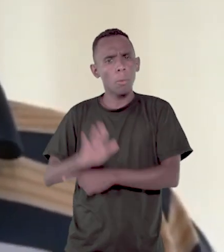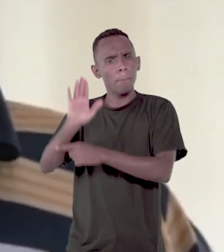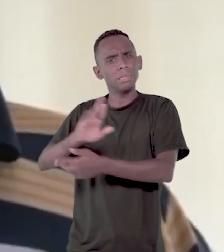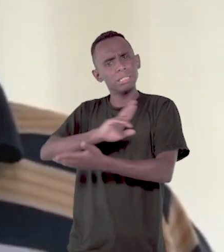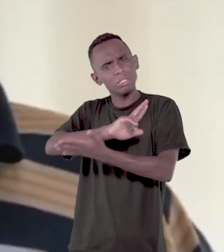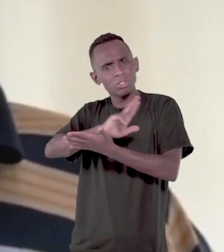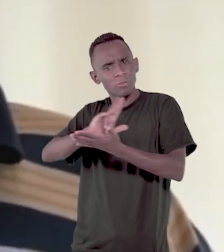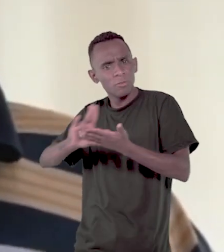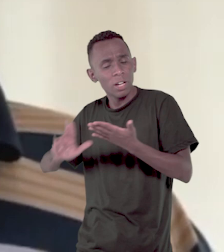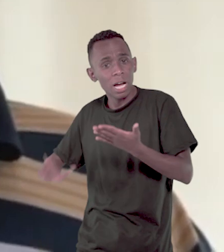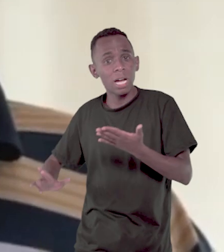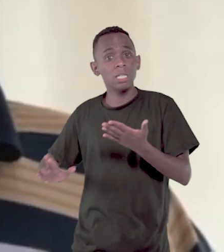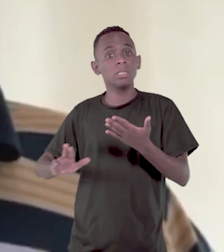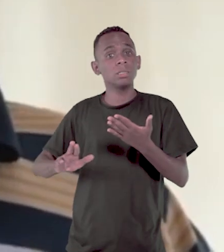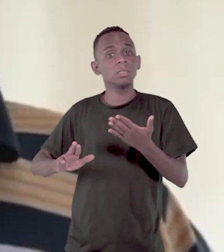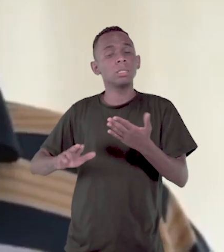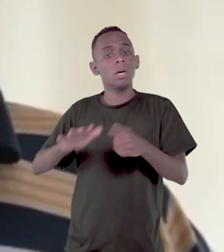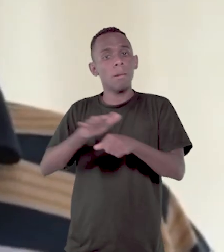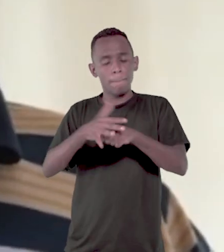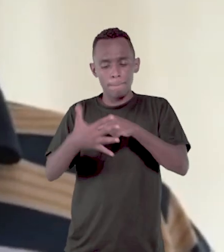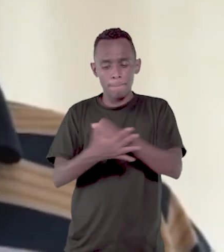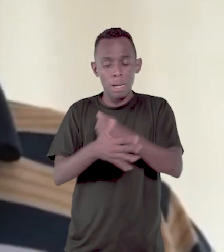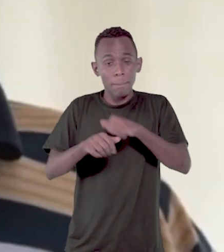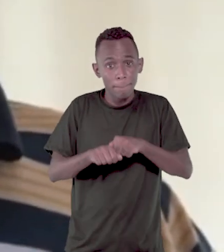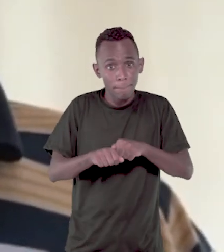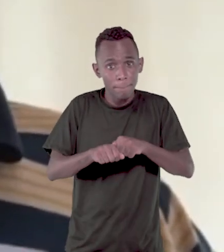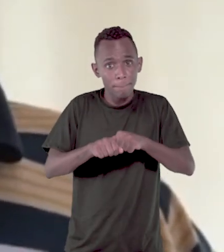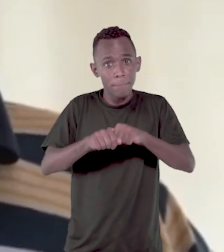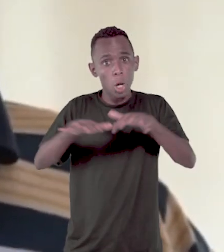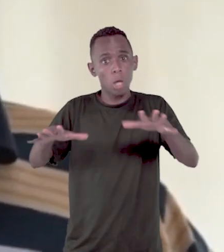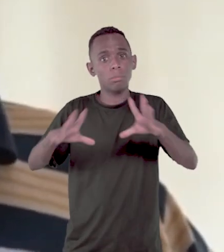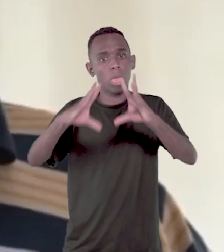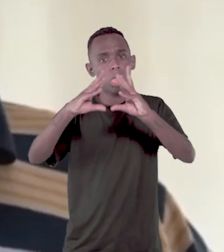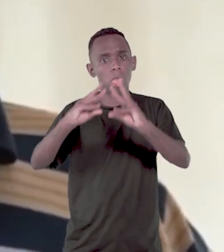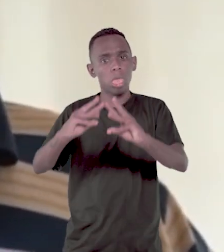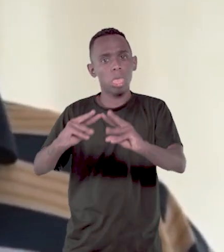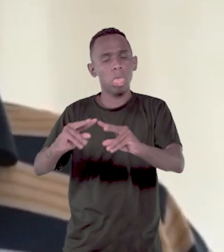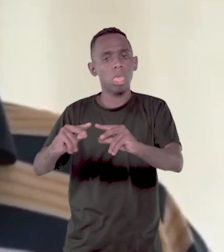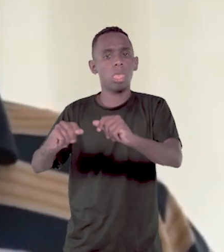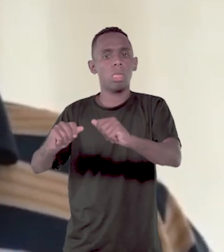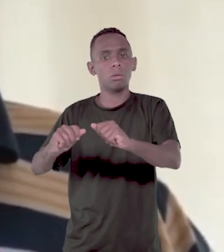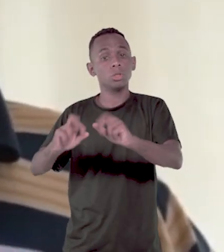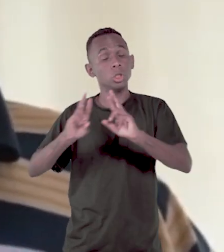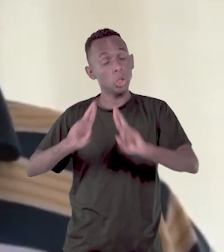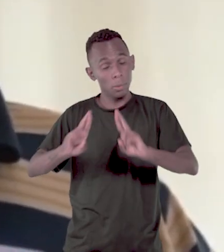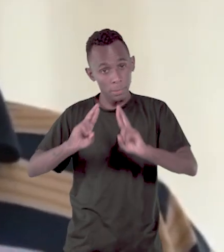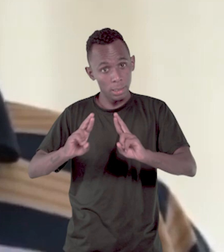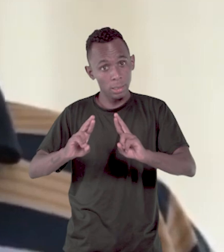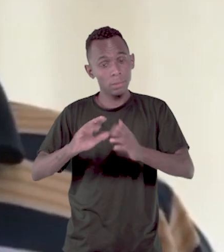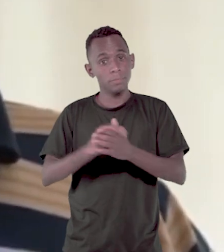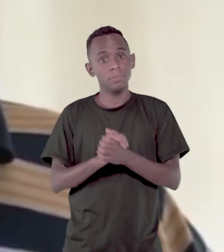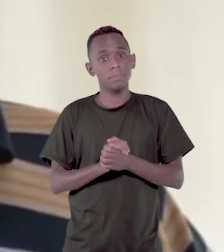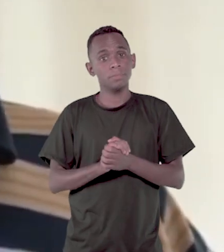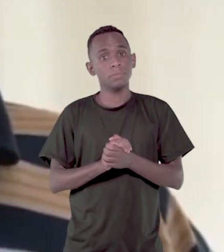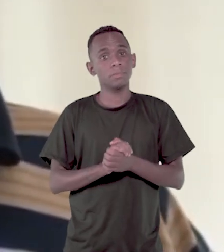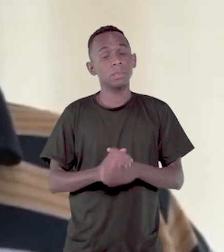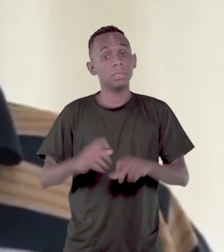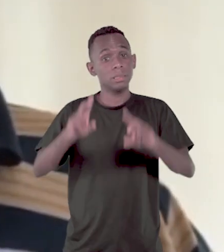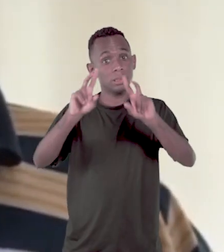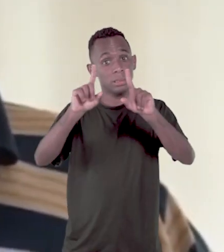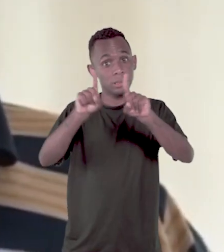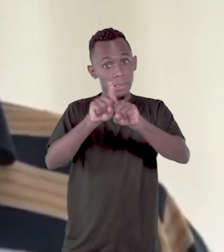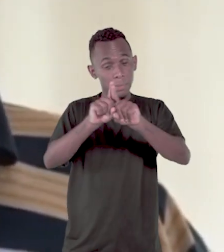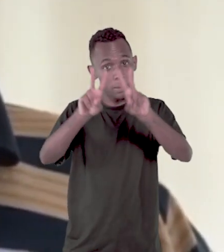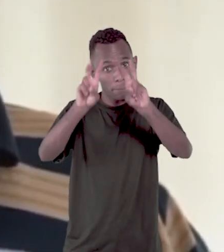que, pelo menos, a pandemia dê um refresco para nós, né? E que a